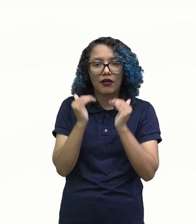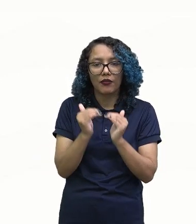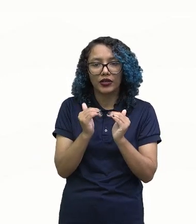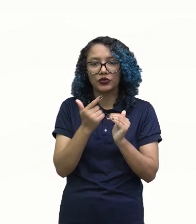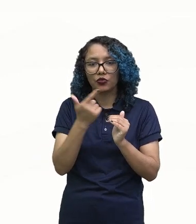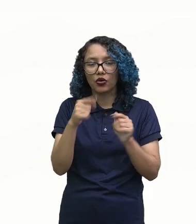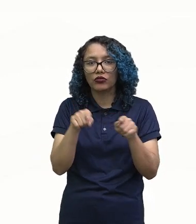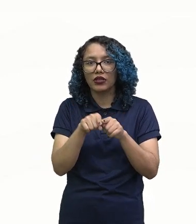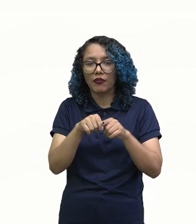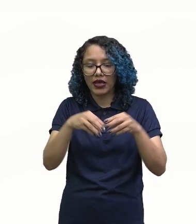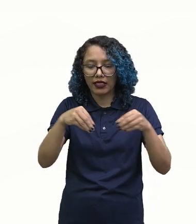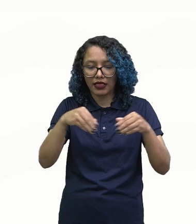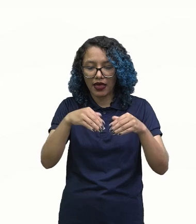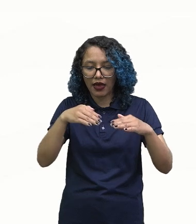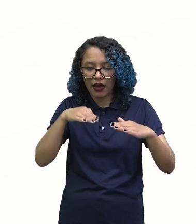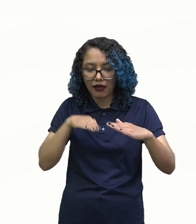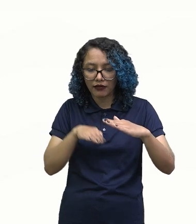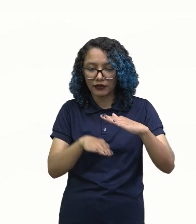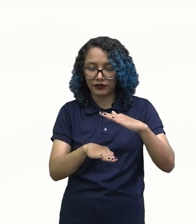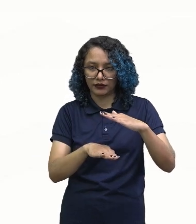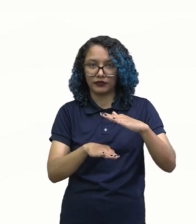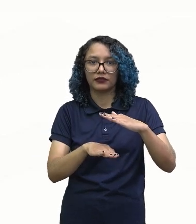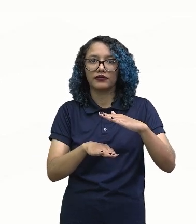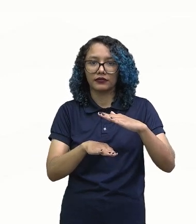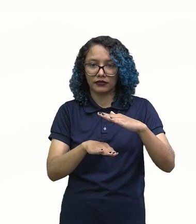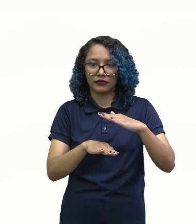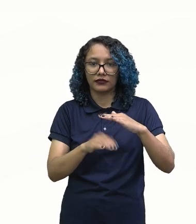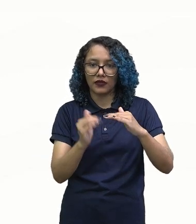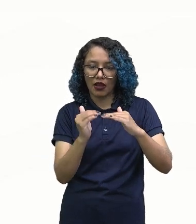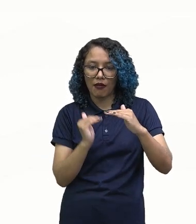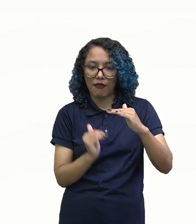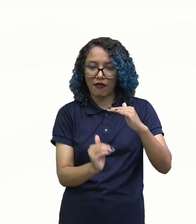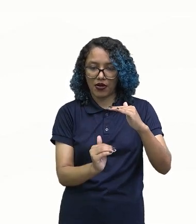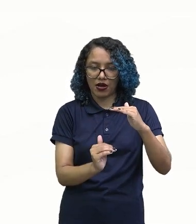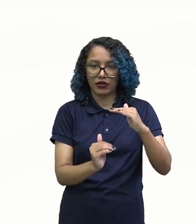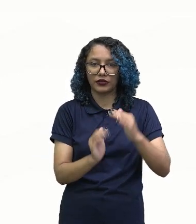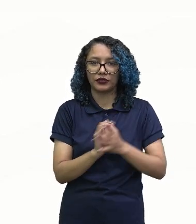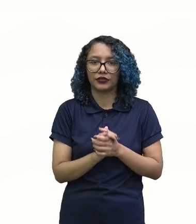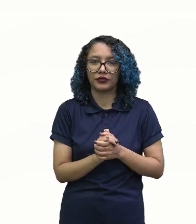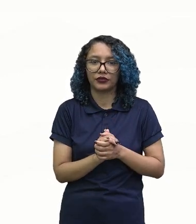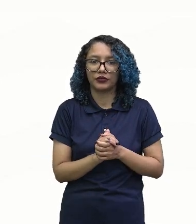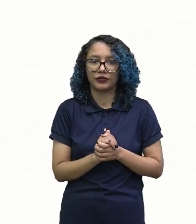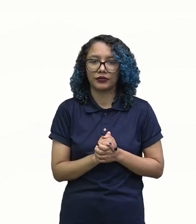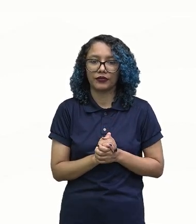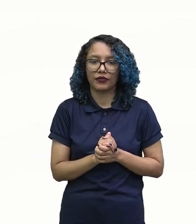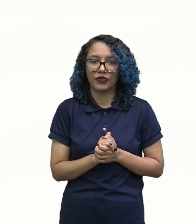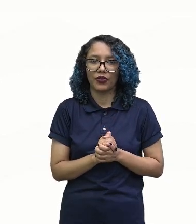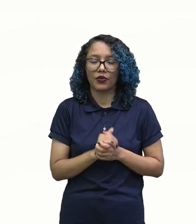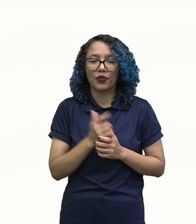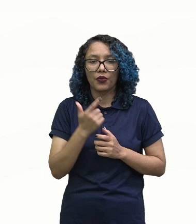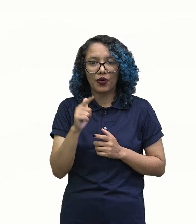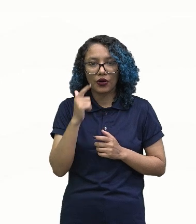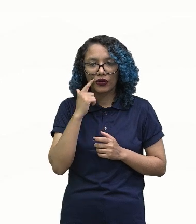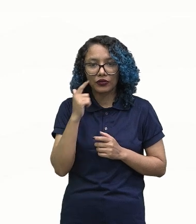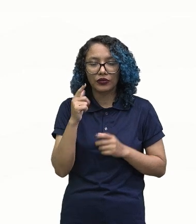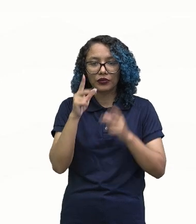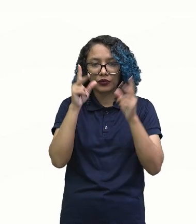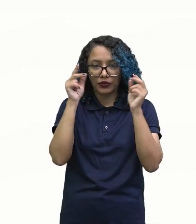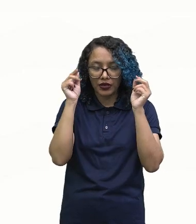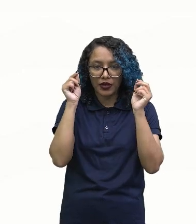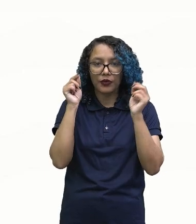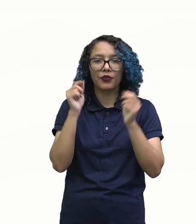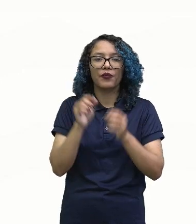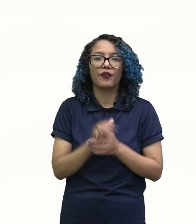fica embaixo da terra. Certo? E aí nós temos agora os prefixos gregos ainda, o anti, que tem condição